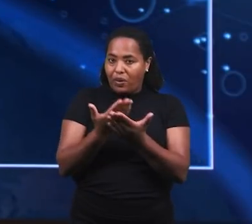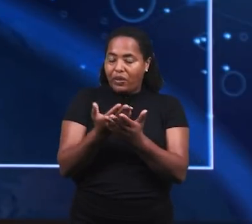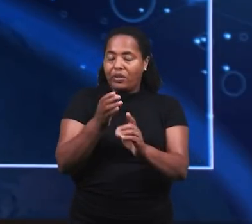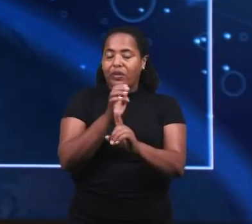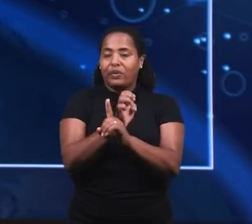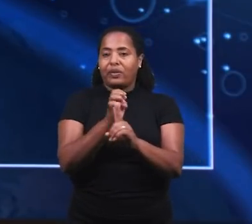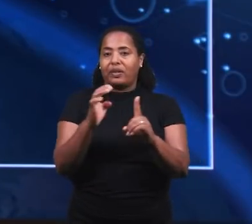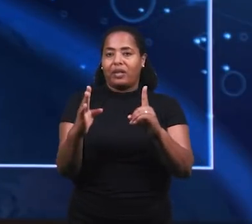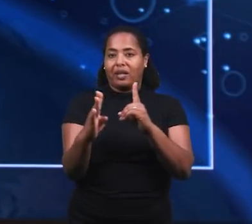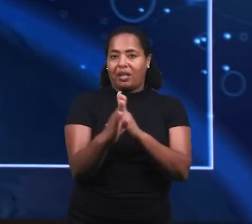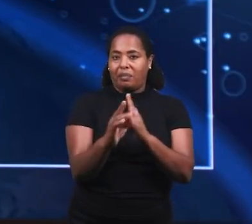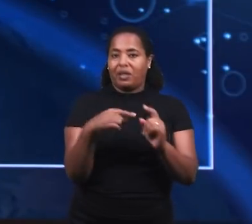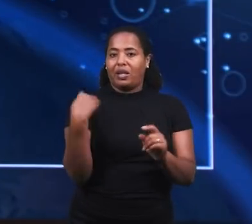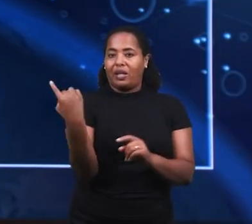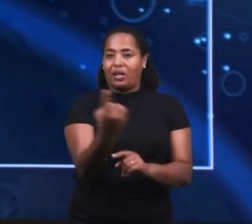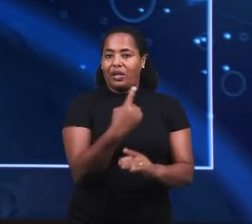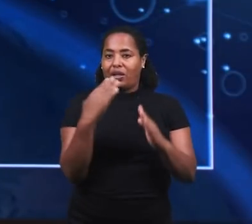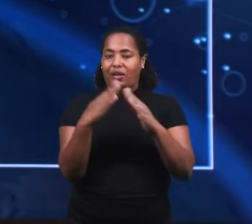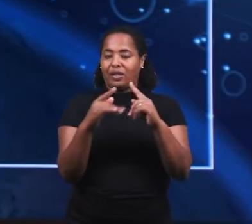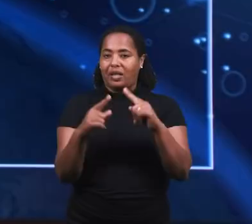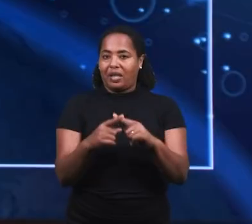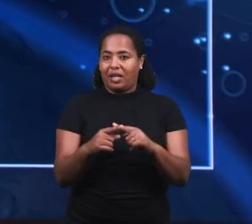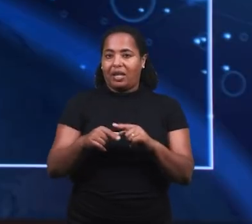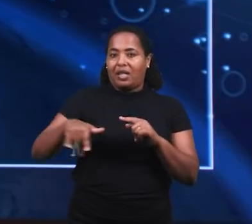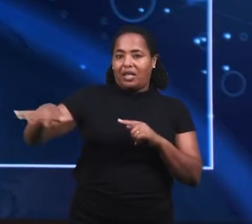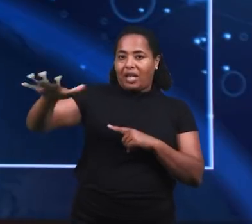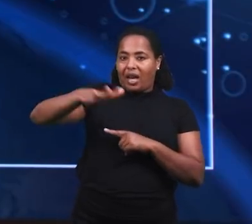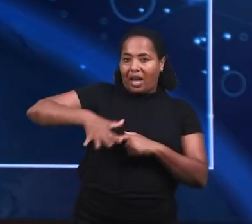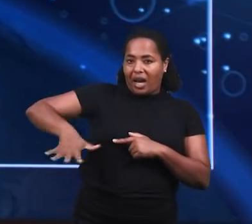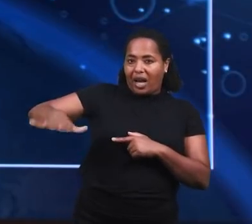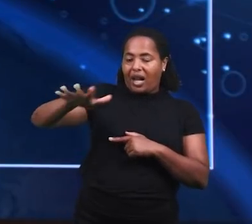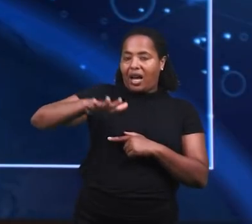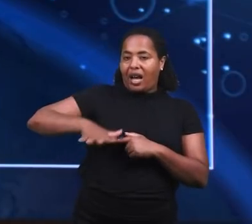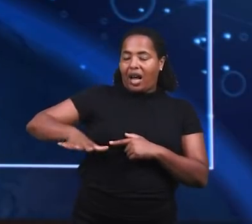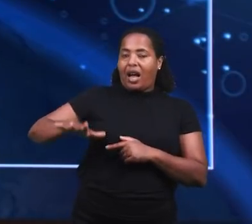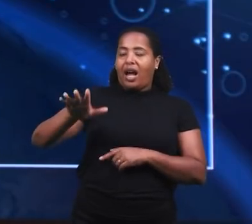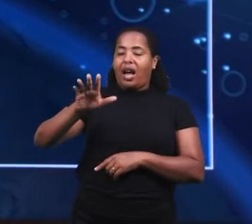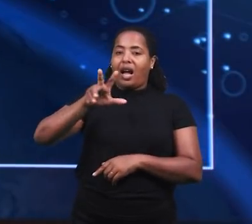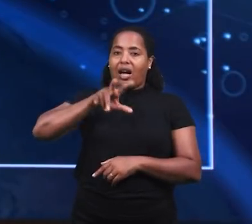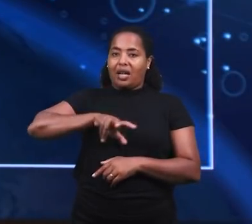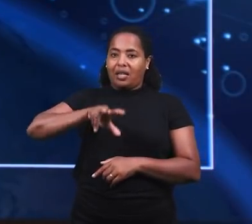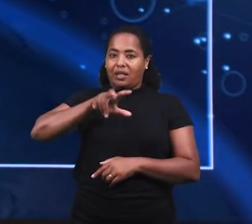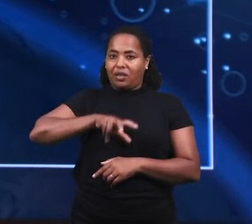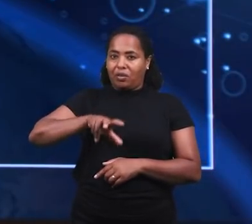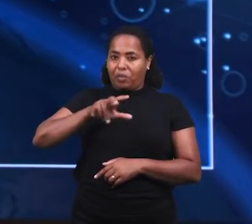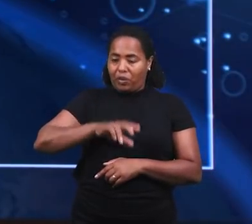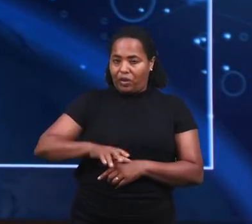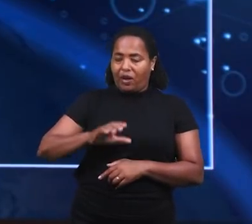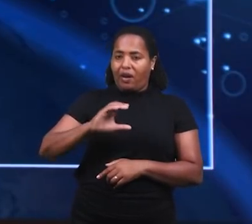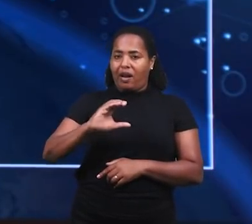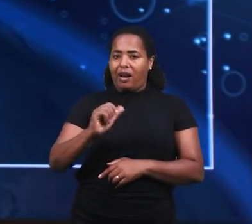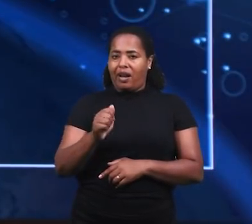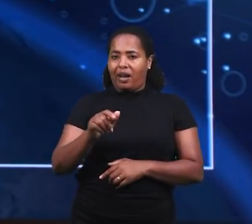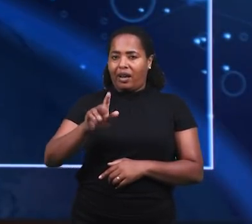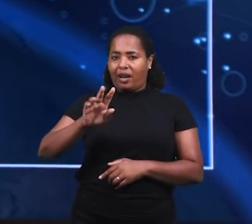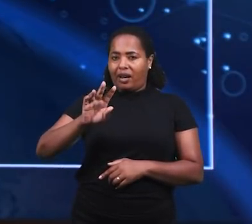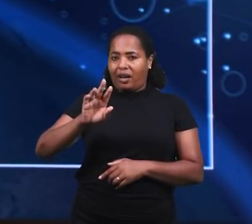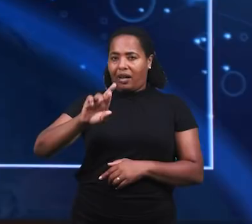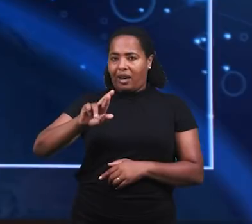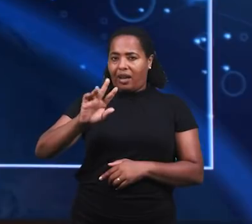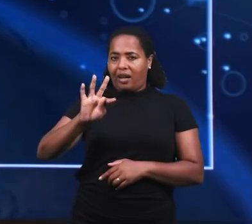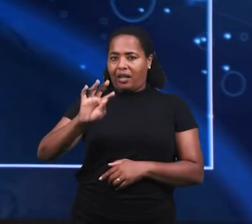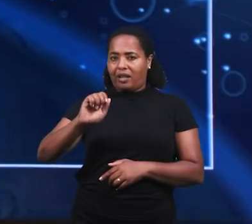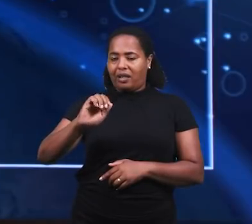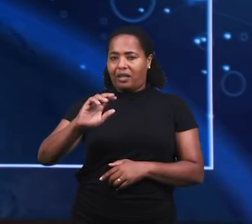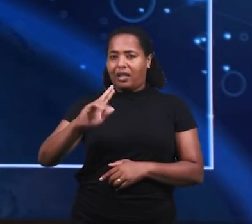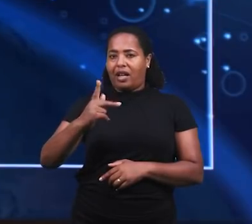irmãos, através dos estudos da Escola Bíblica Dominical, nas nossas igrejas, ali nessas regiões em Portugal,